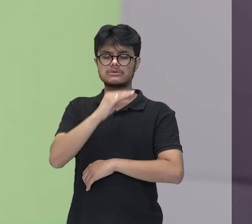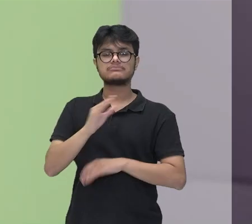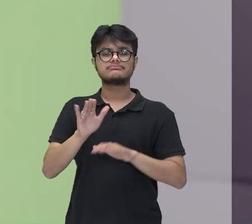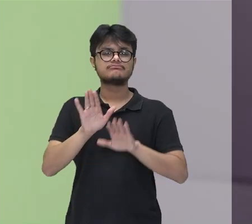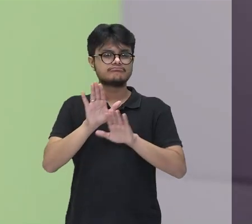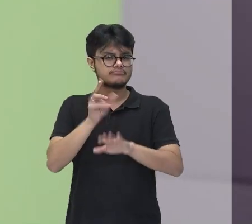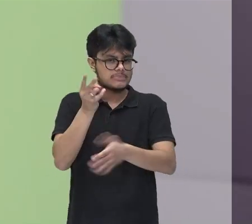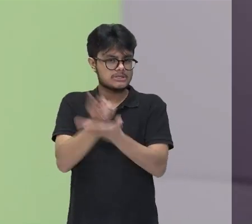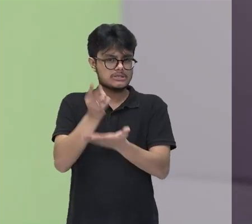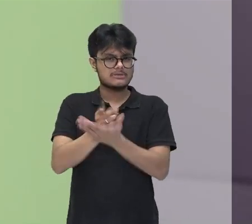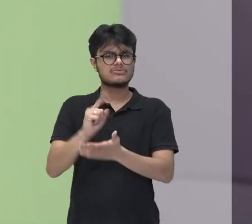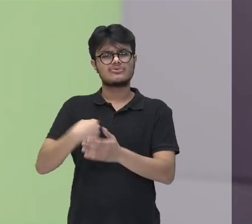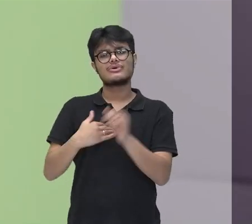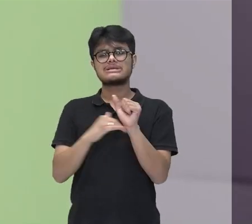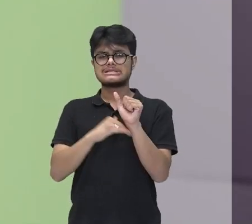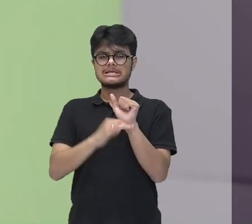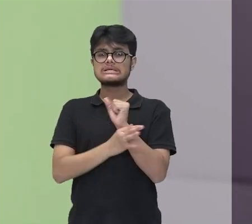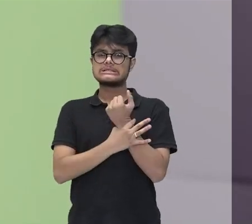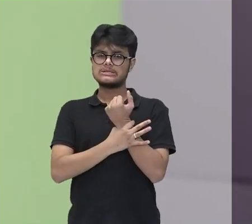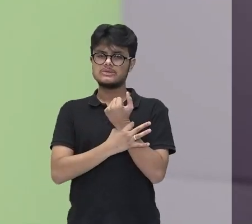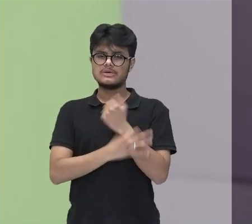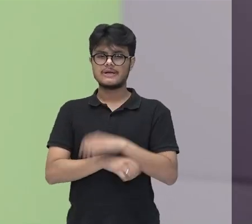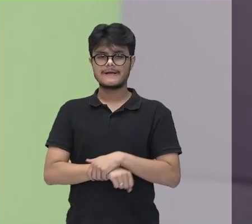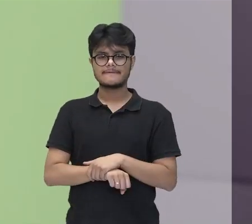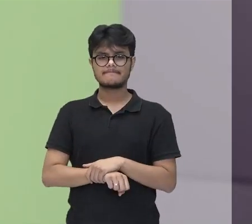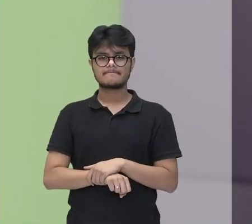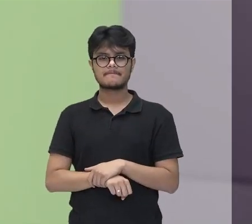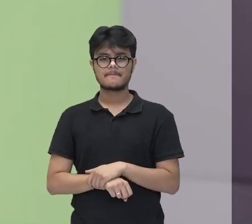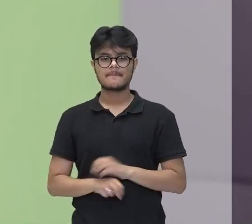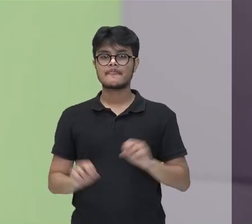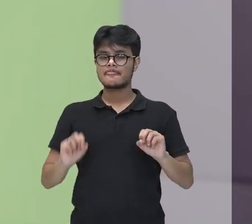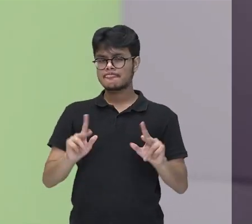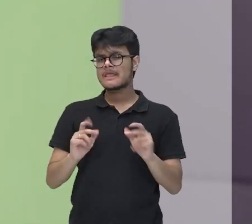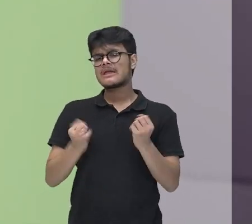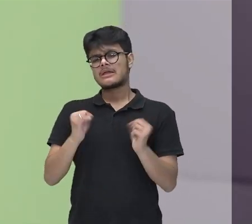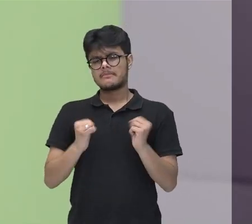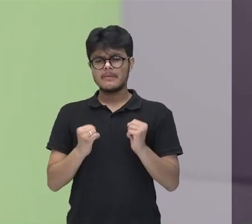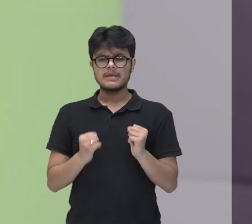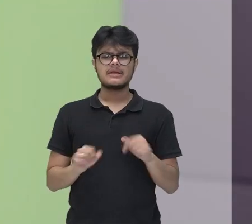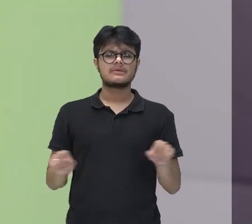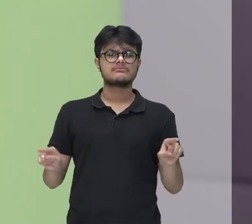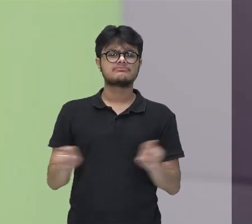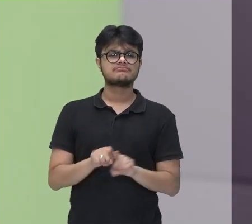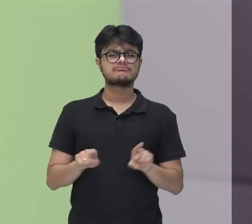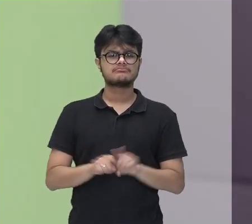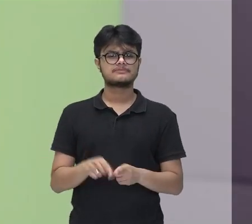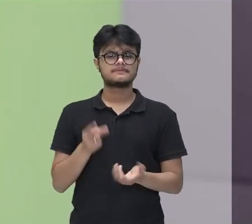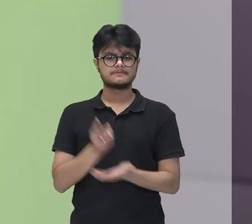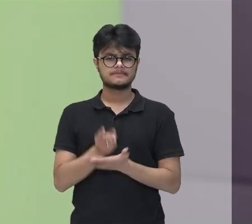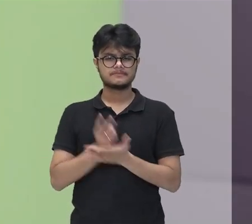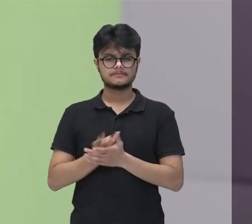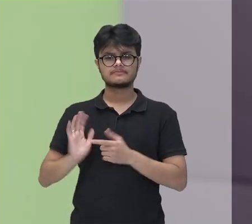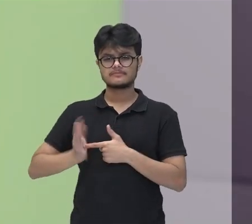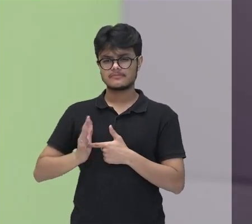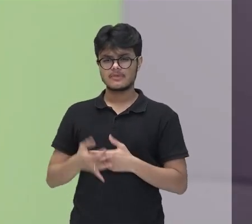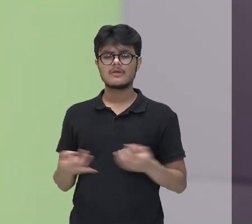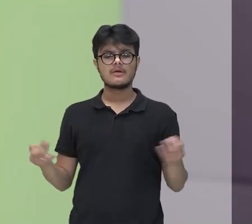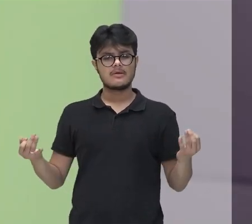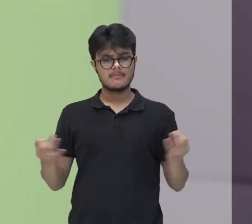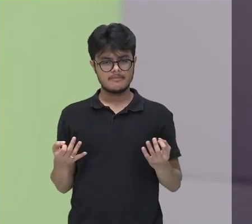a nossa segurança, ou em vários equipamentos, na indústria, manter o funcionamento